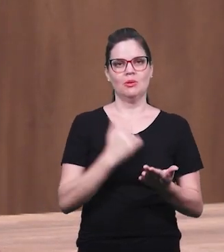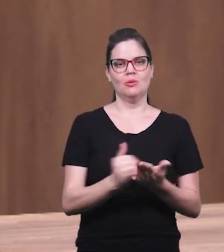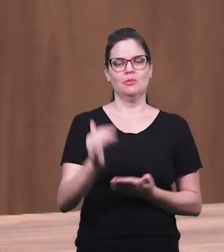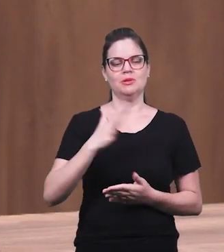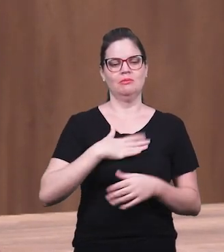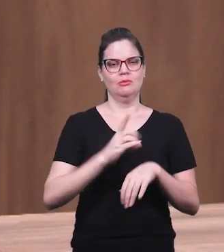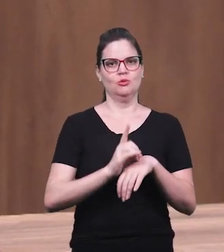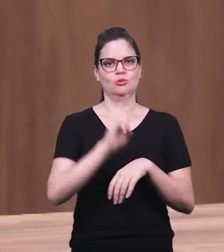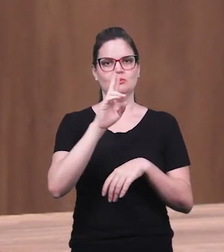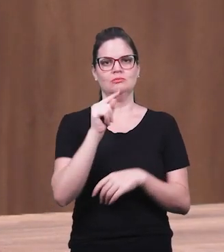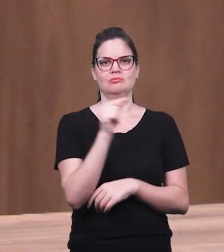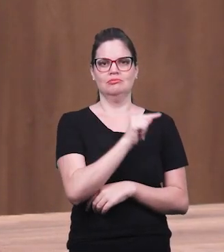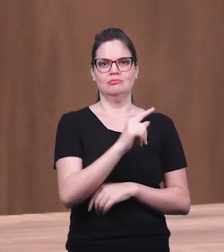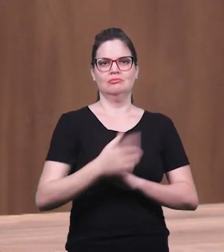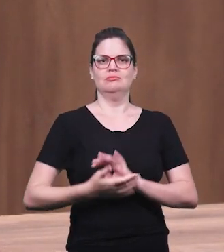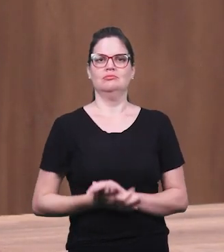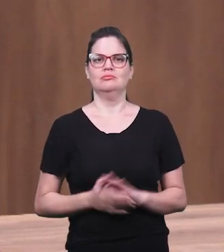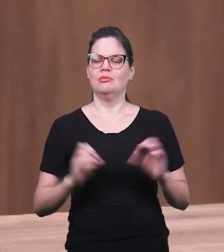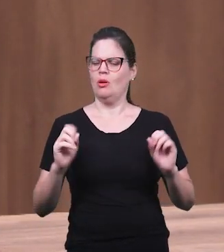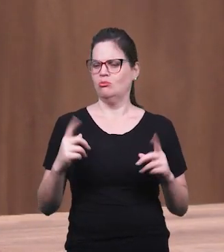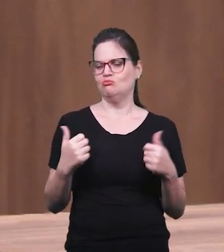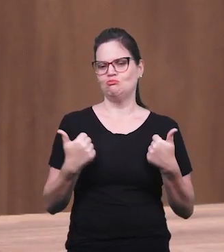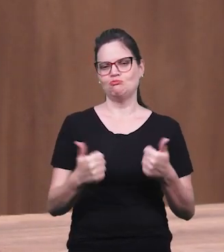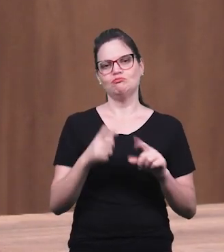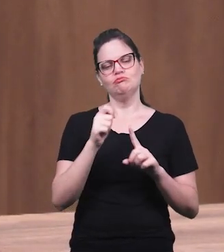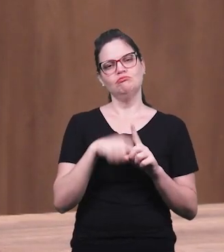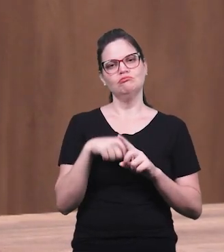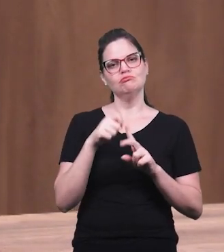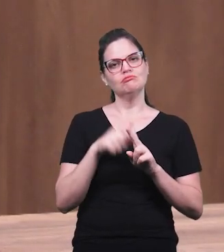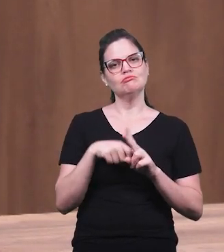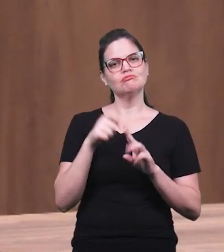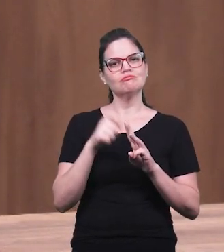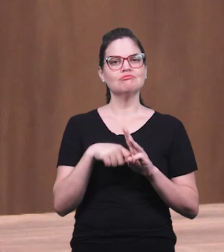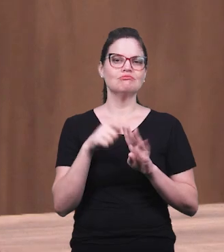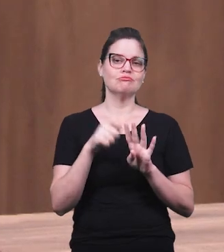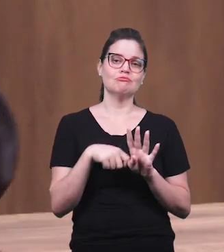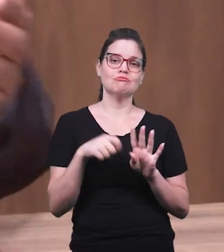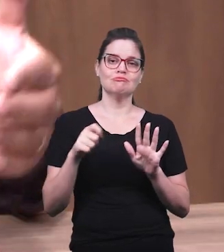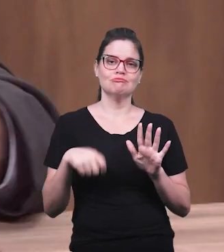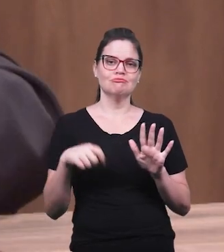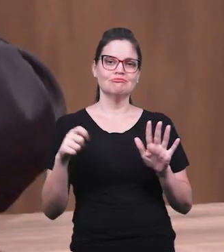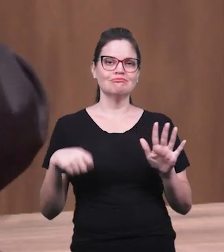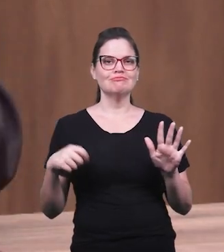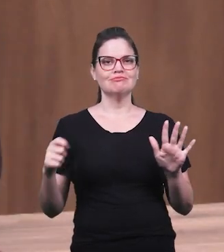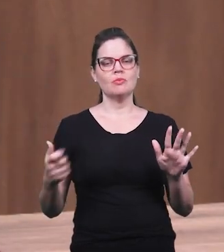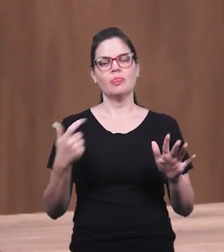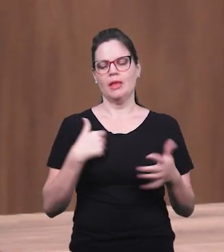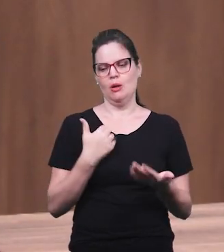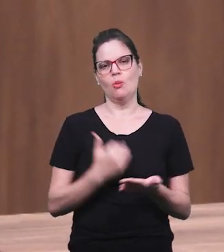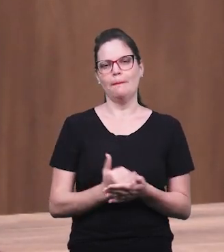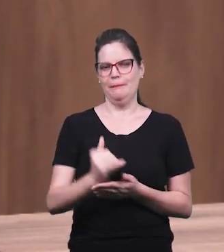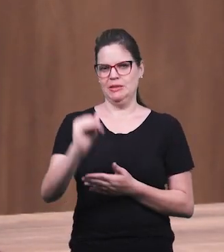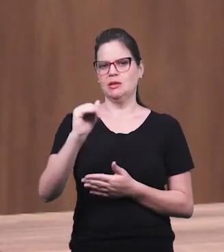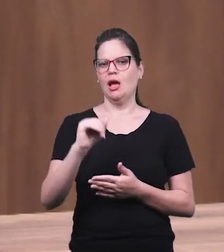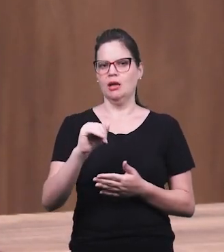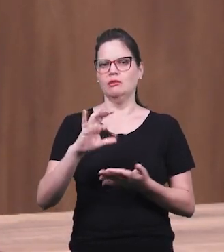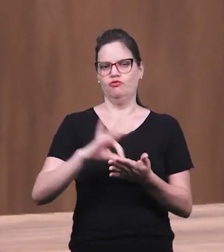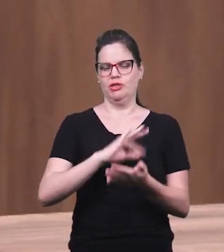né? Muito bem. Então, os meses se passaram, né? E, obviamente, eu iniciei o processo,